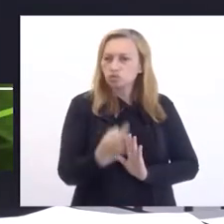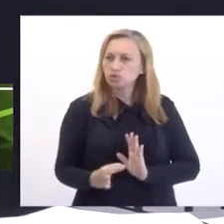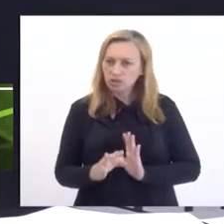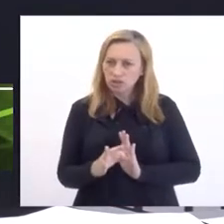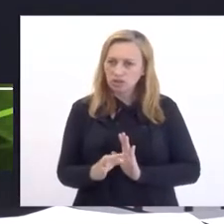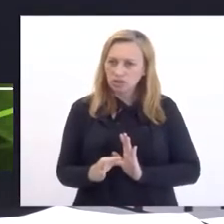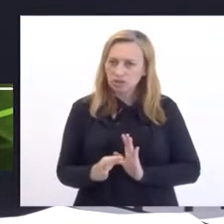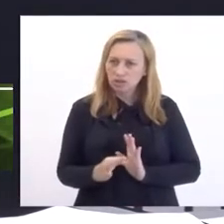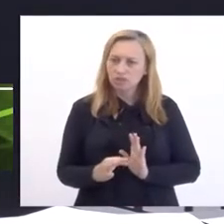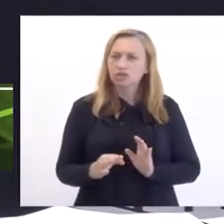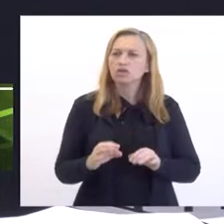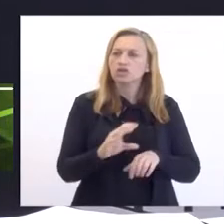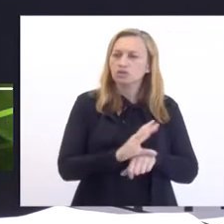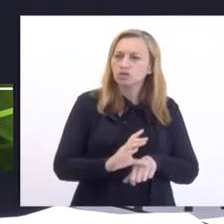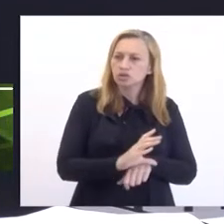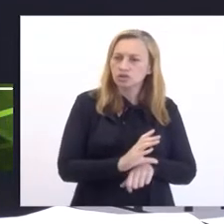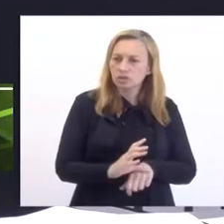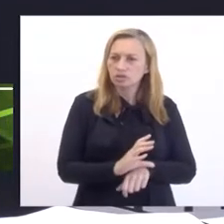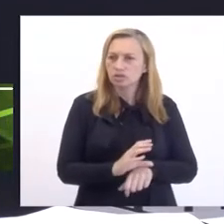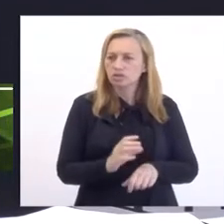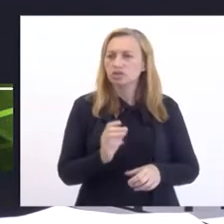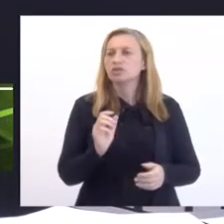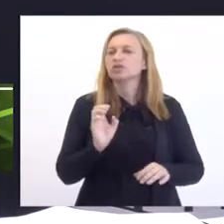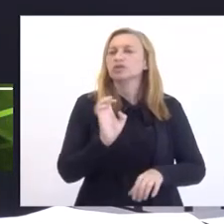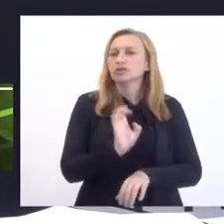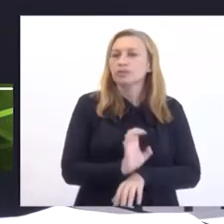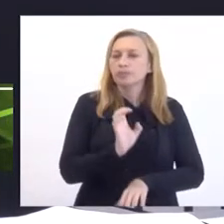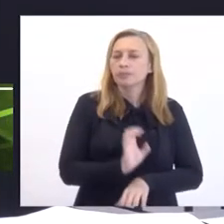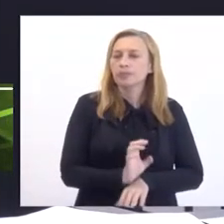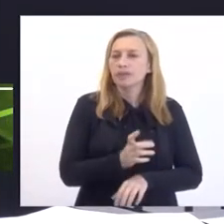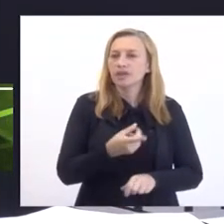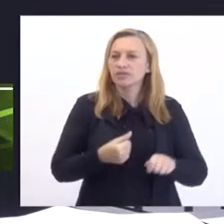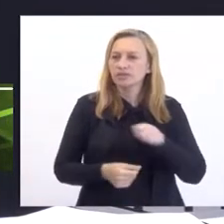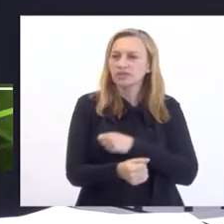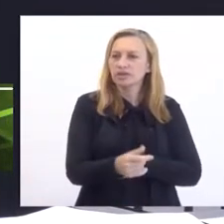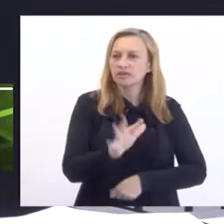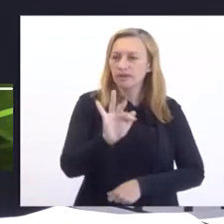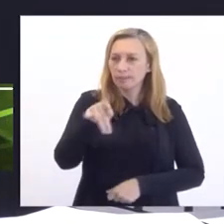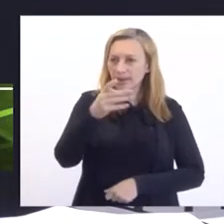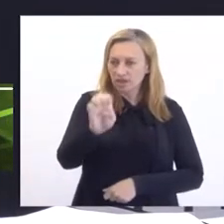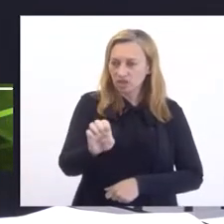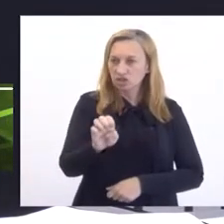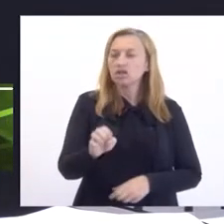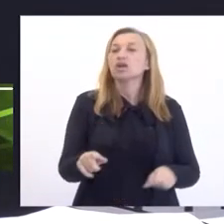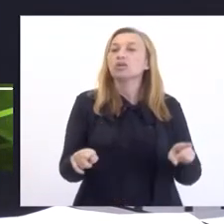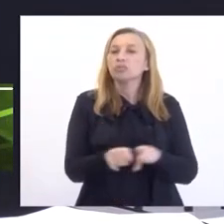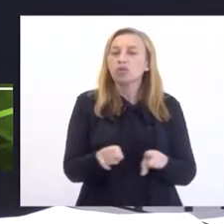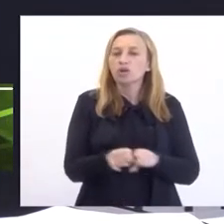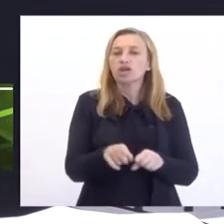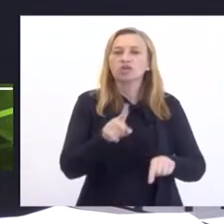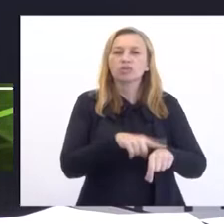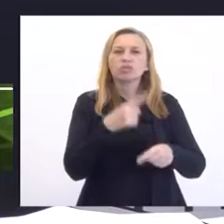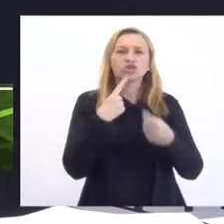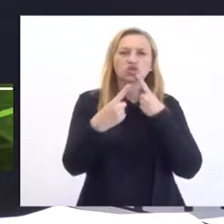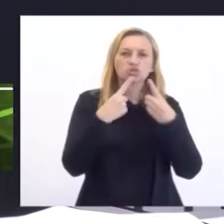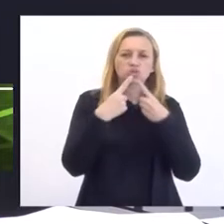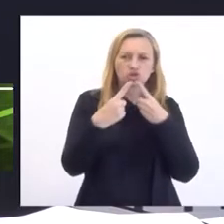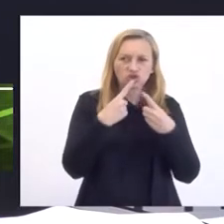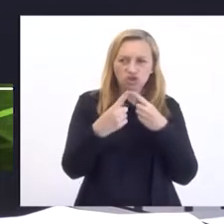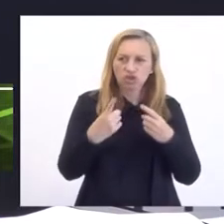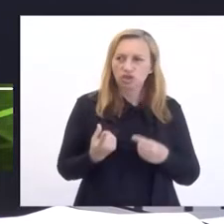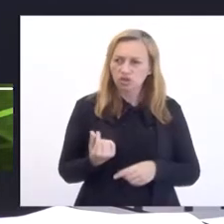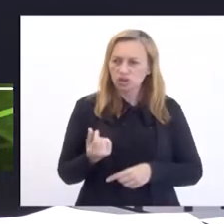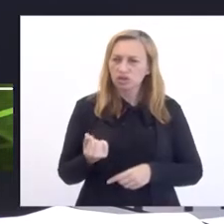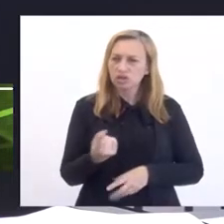Estadual de Investimento na FAPERJ. Até porque, na hora de discutir as contas, serão entre